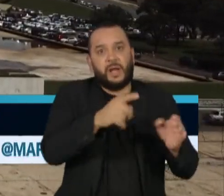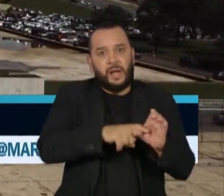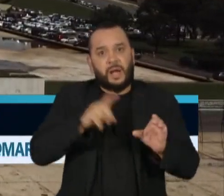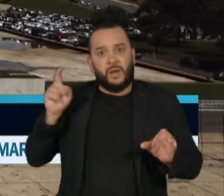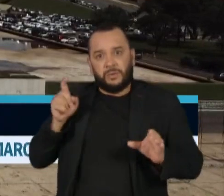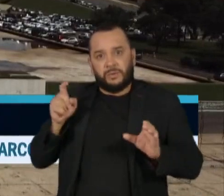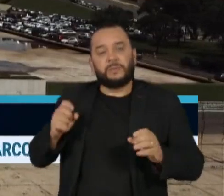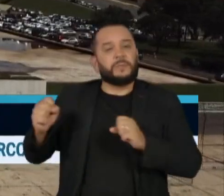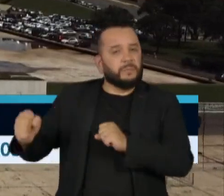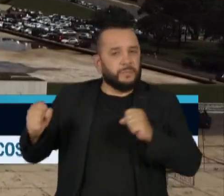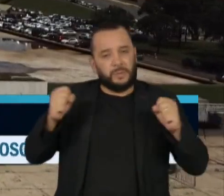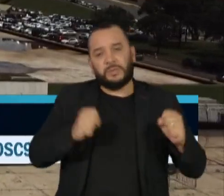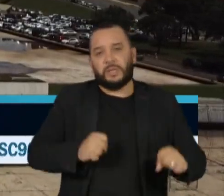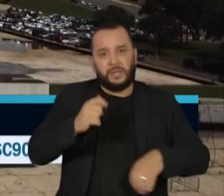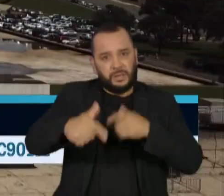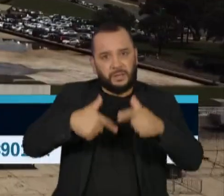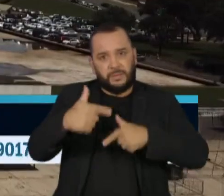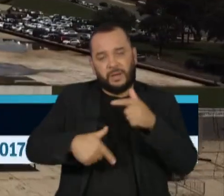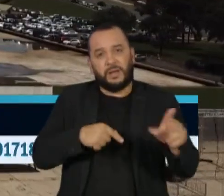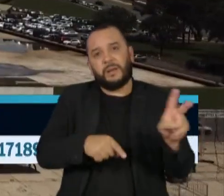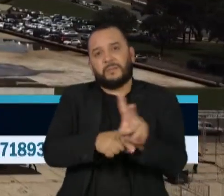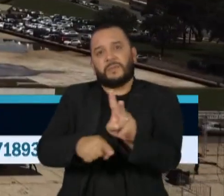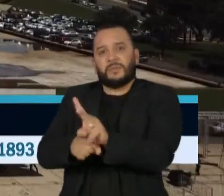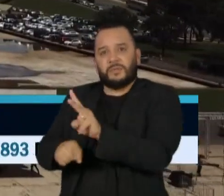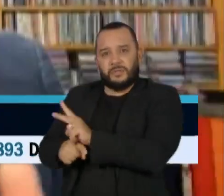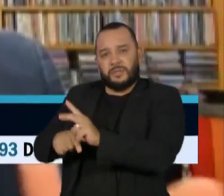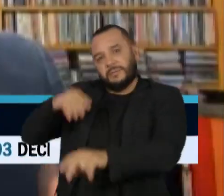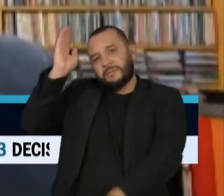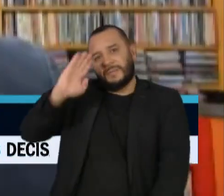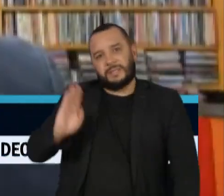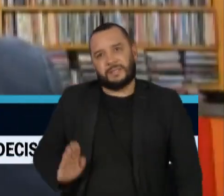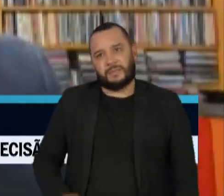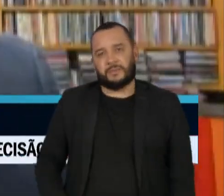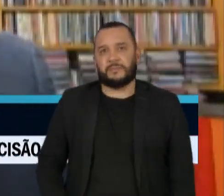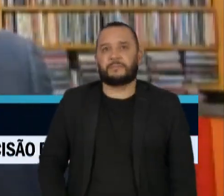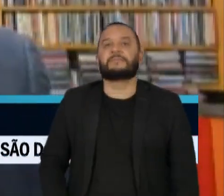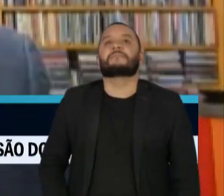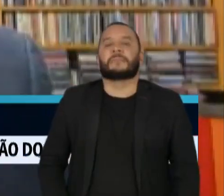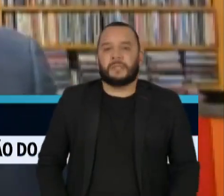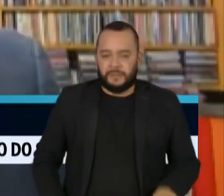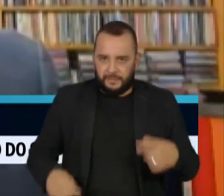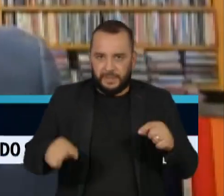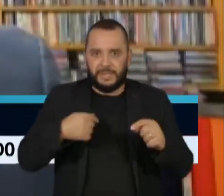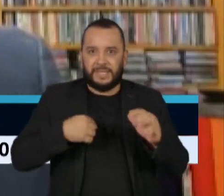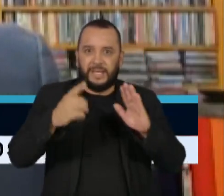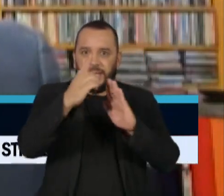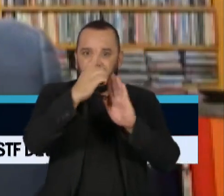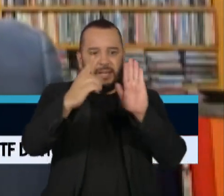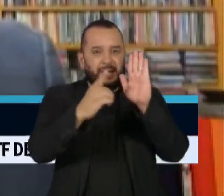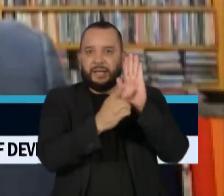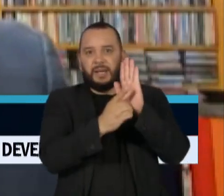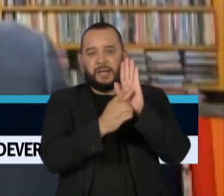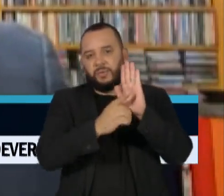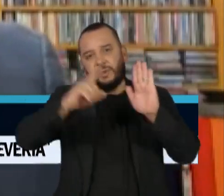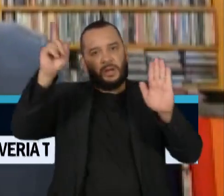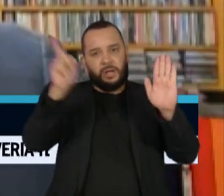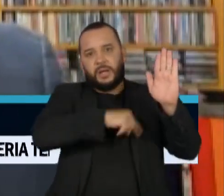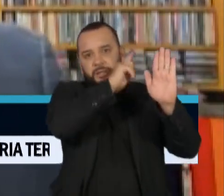atuar para proteger os interesses do país. Revogar, criar uma